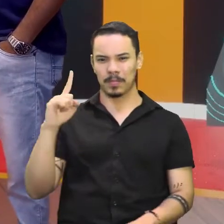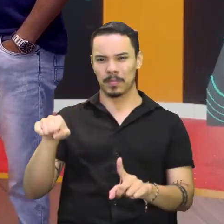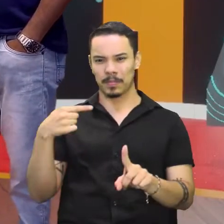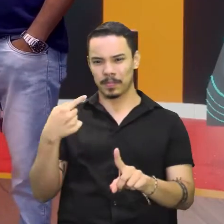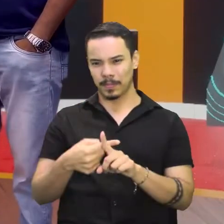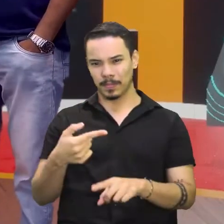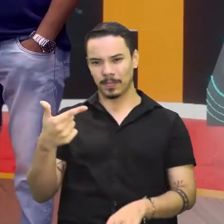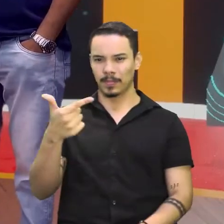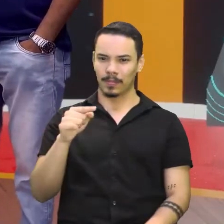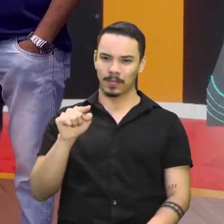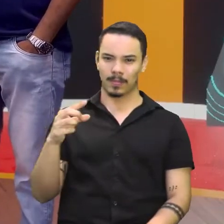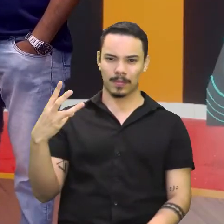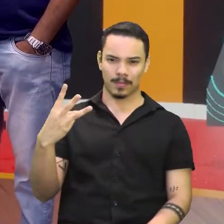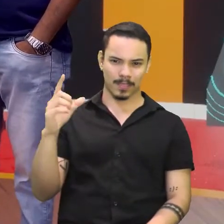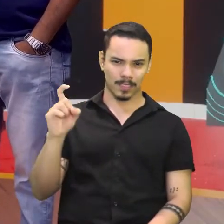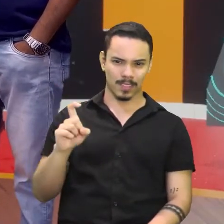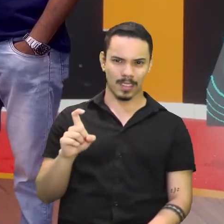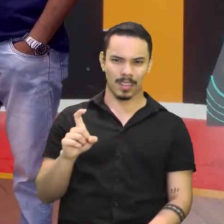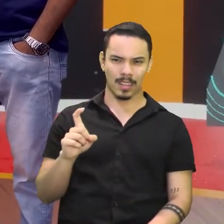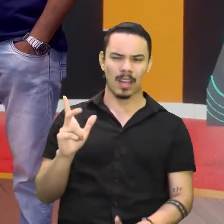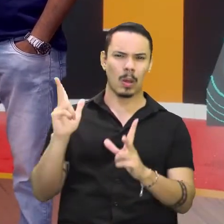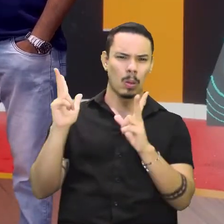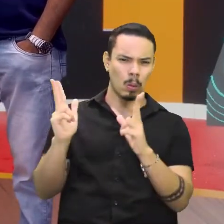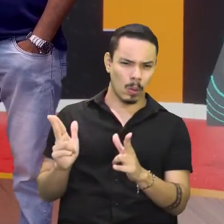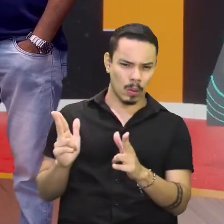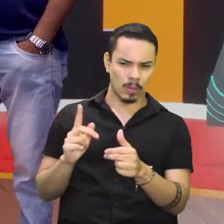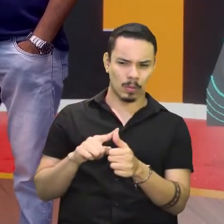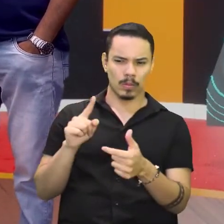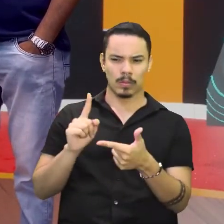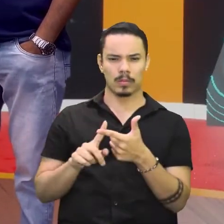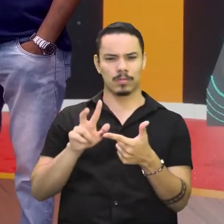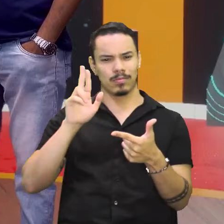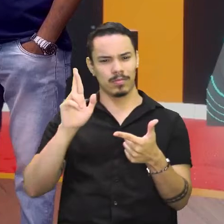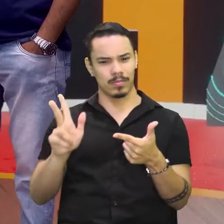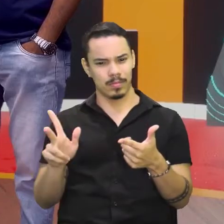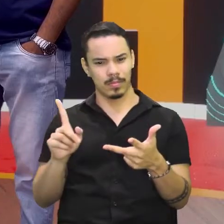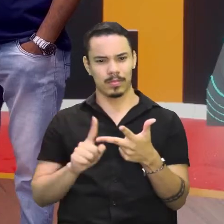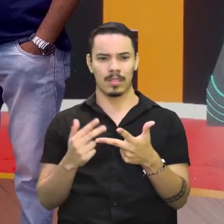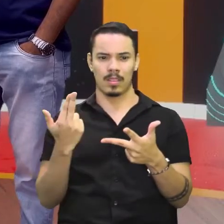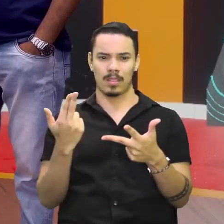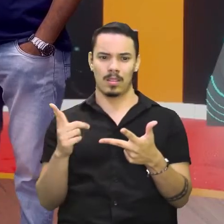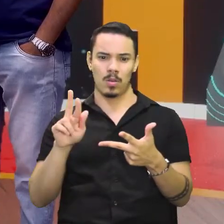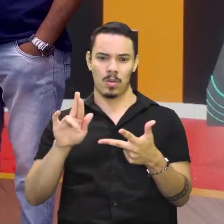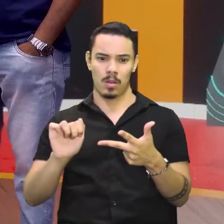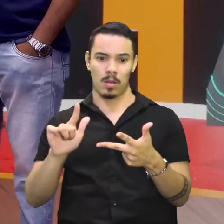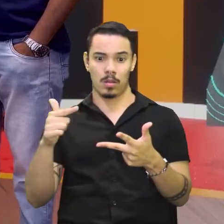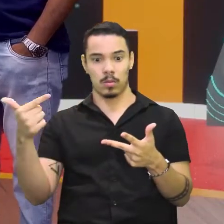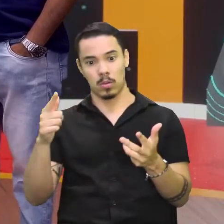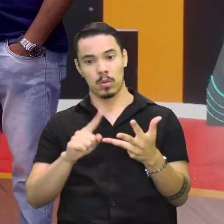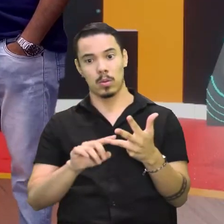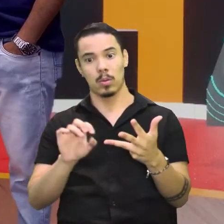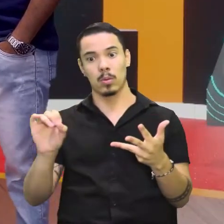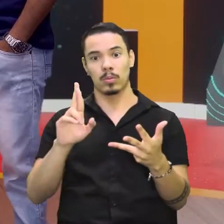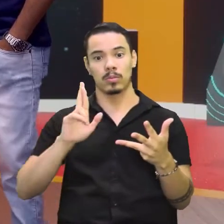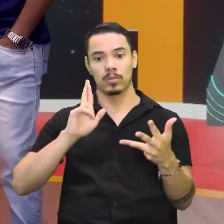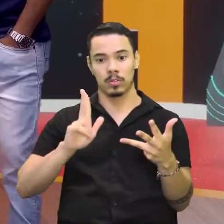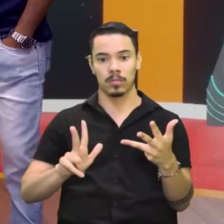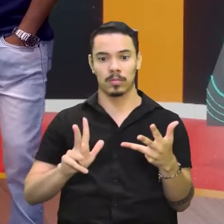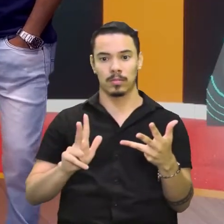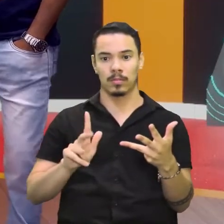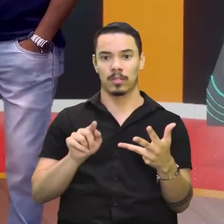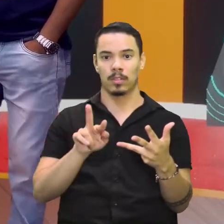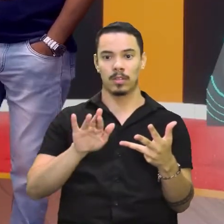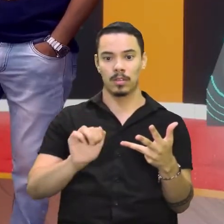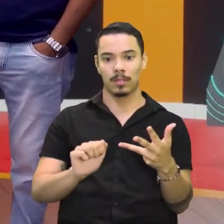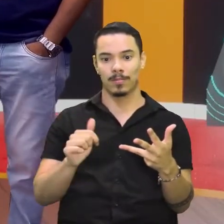Aí, eles são iguais? São diferentes? Iguais de grau 2 ou diferentes de grau 3 e 2?